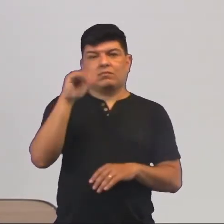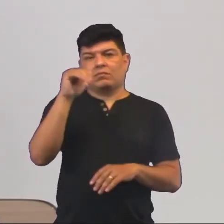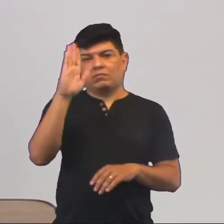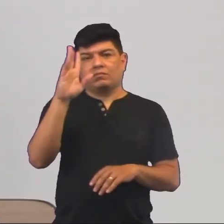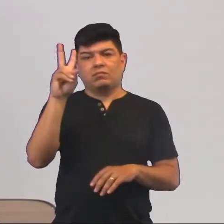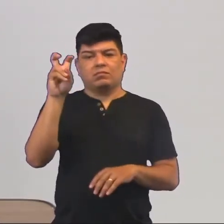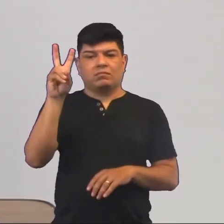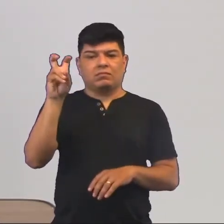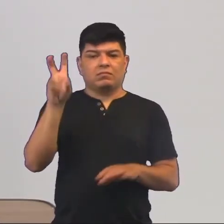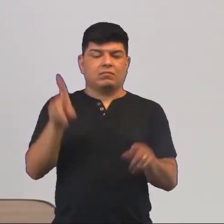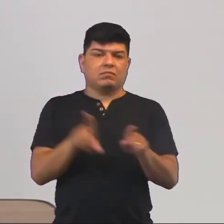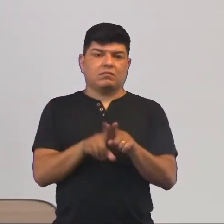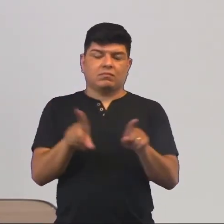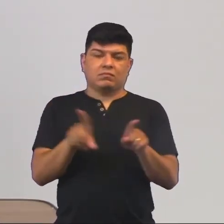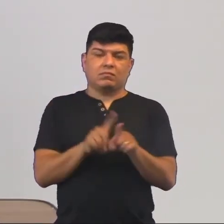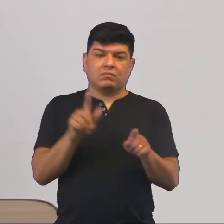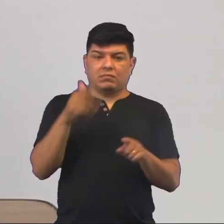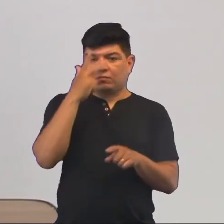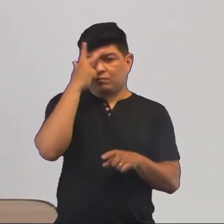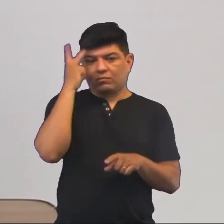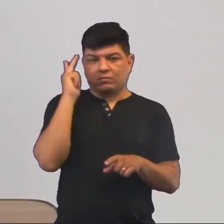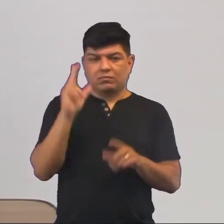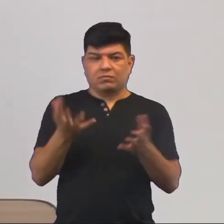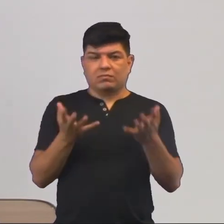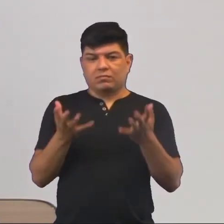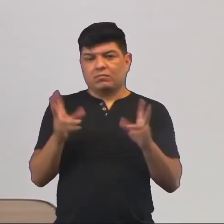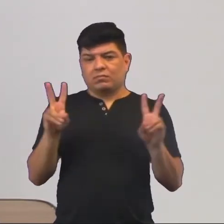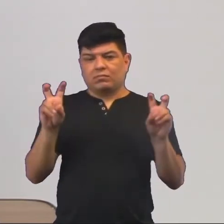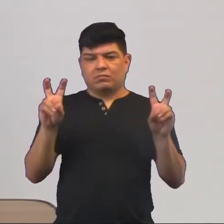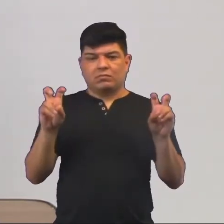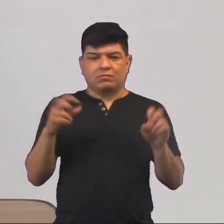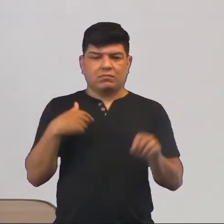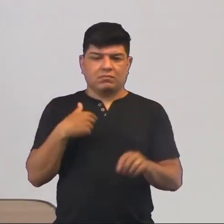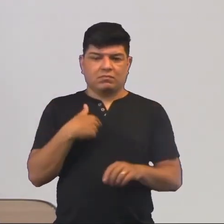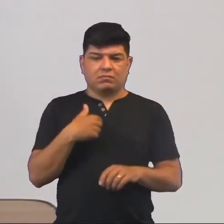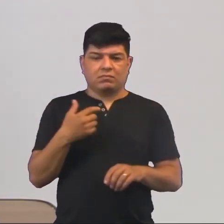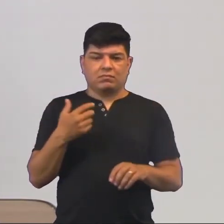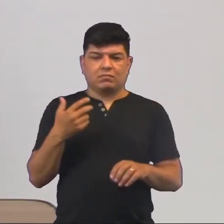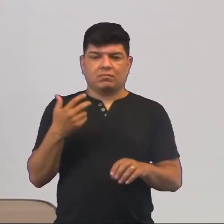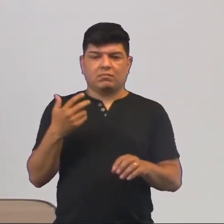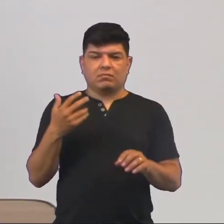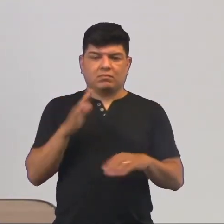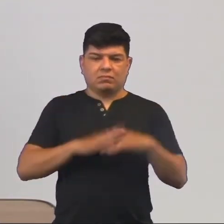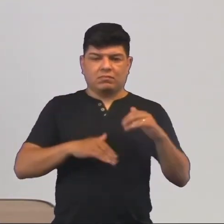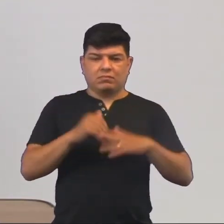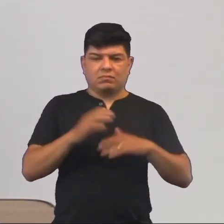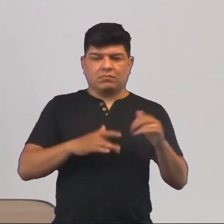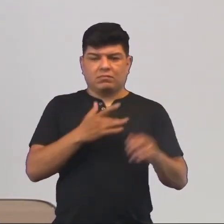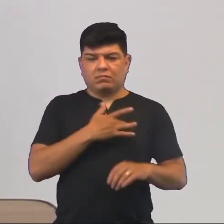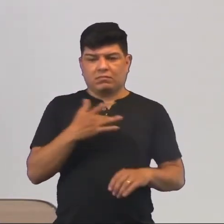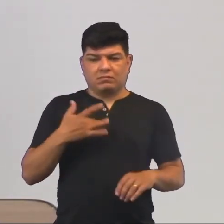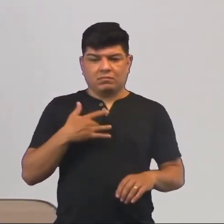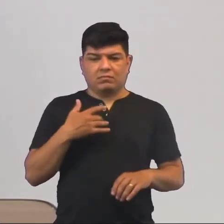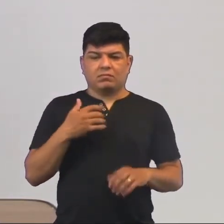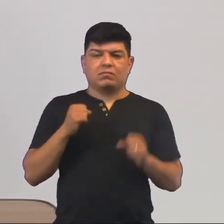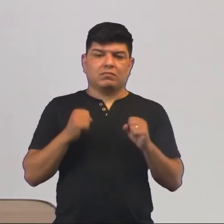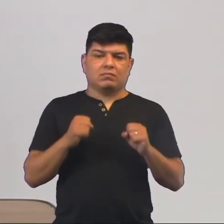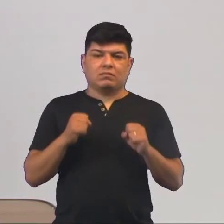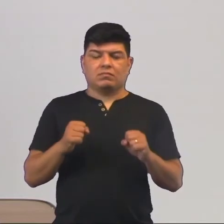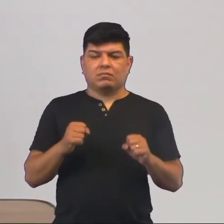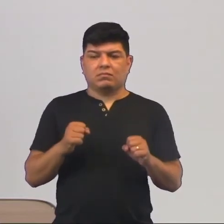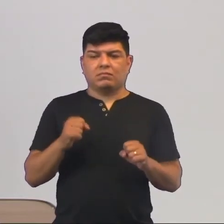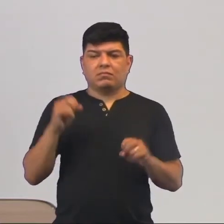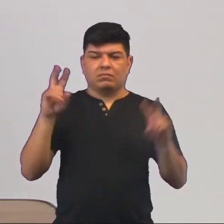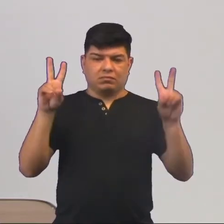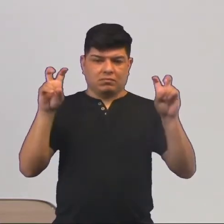respeito do assunto. Assim como também outras pessoas interessadas no assunto. Mesmo eu não sendo um profissional da saúde, eu posso me interessar sobre o